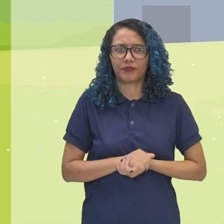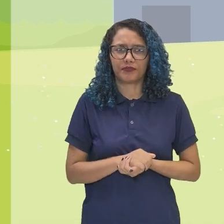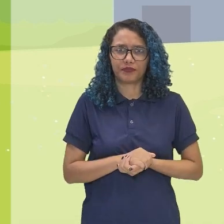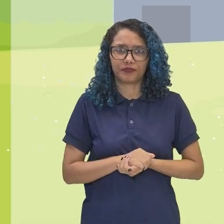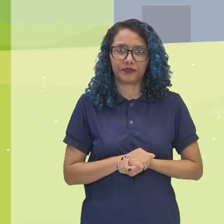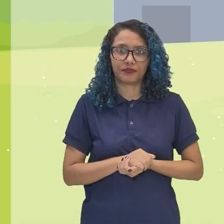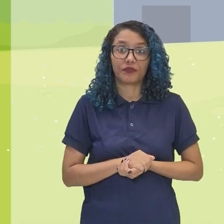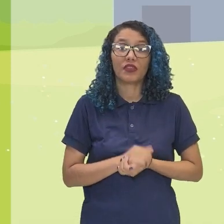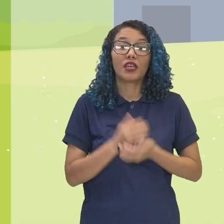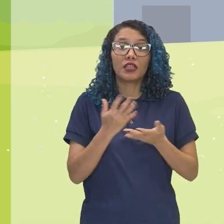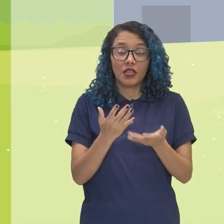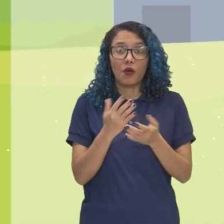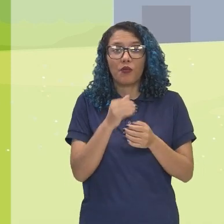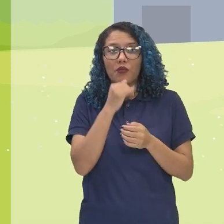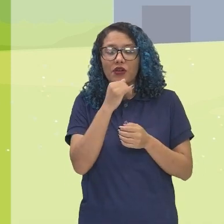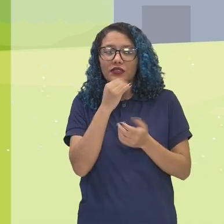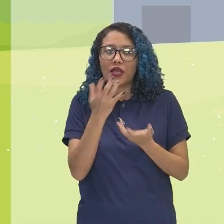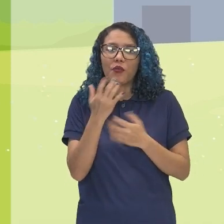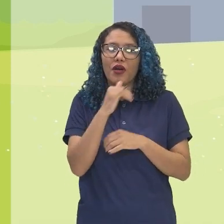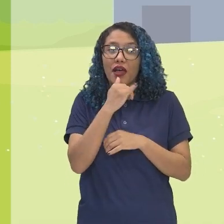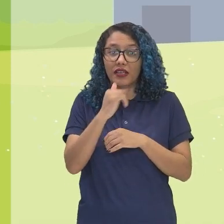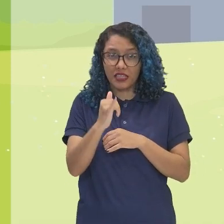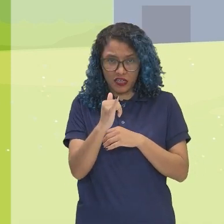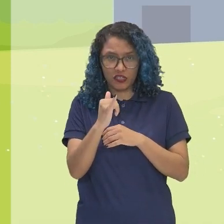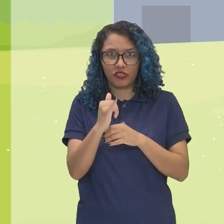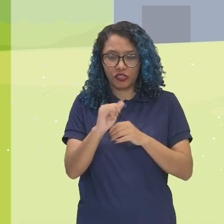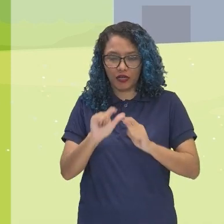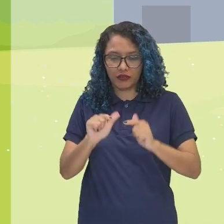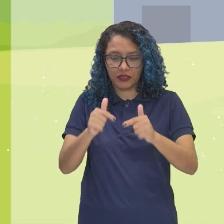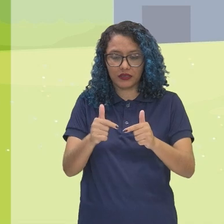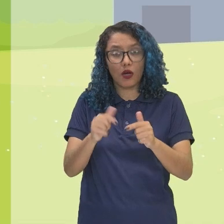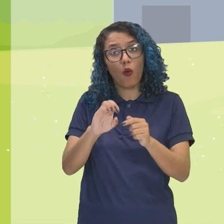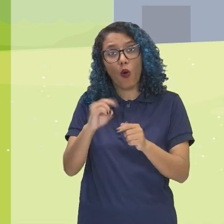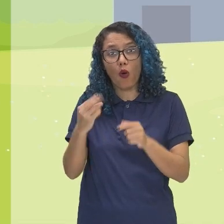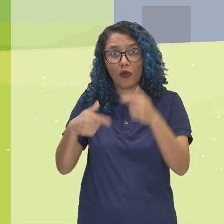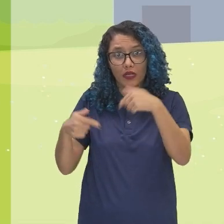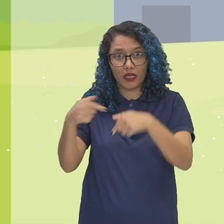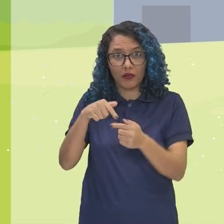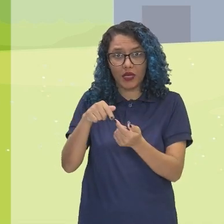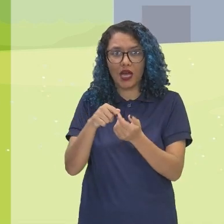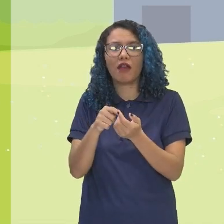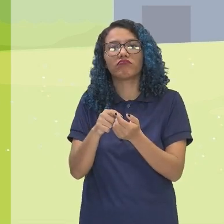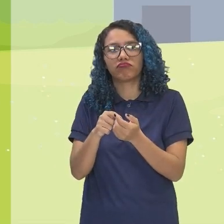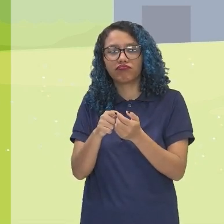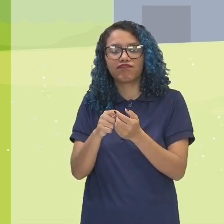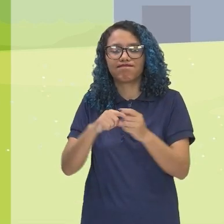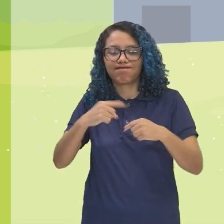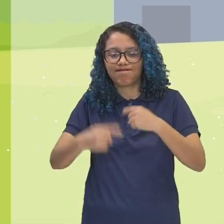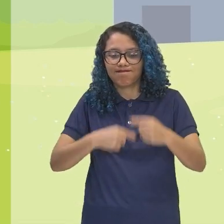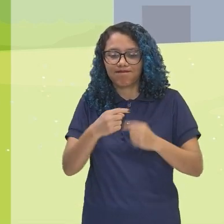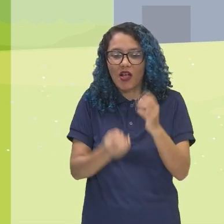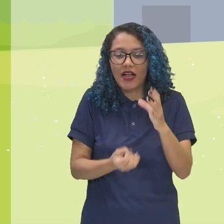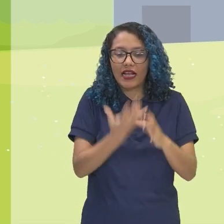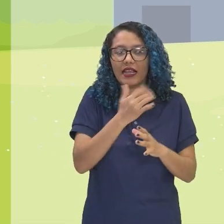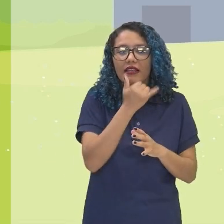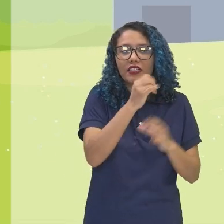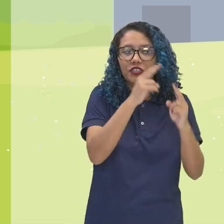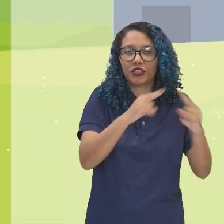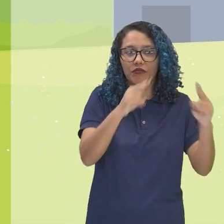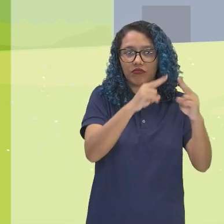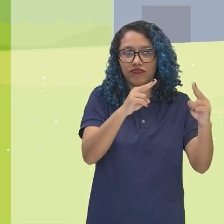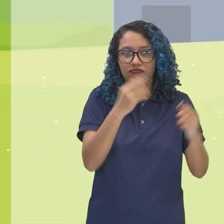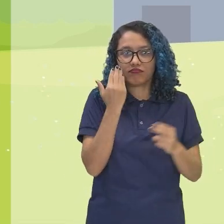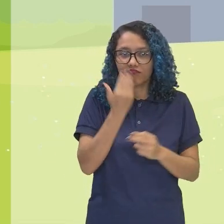gerada pela conversão da energia mecânica ou química em elétrica, como você pode observar